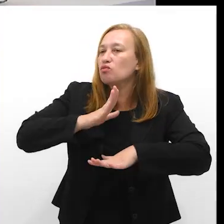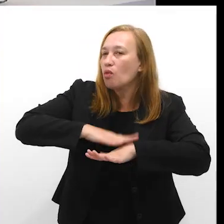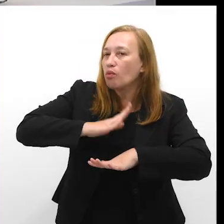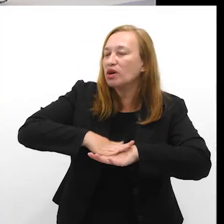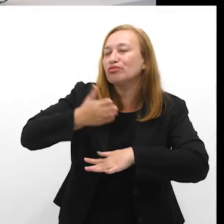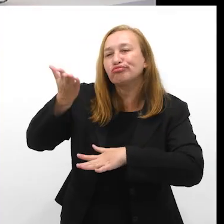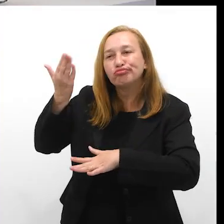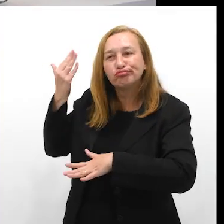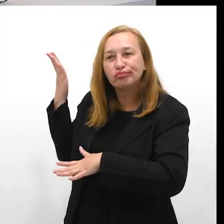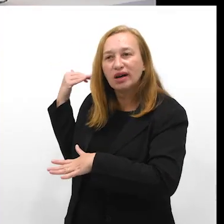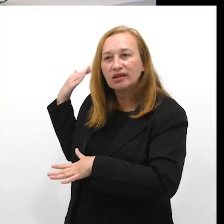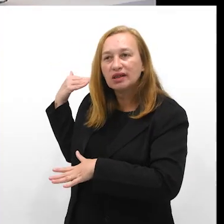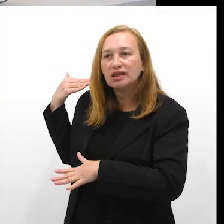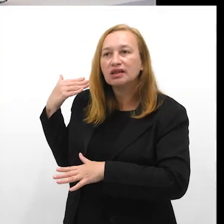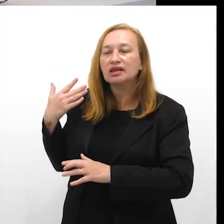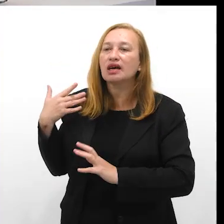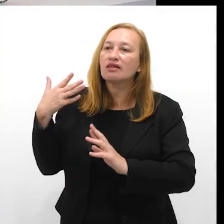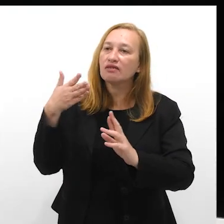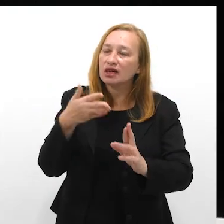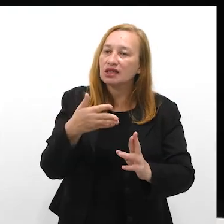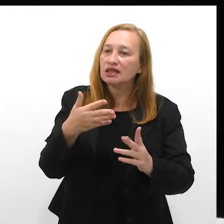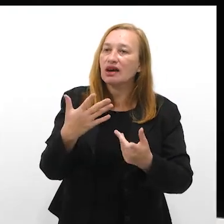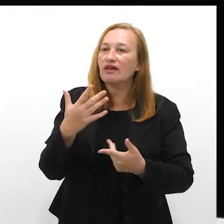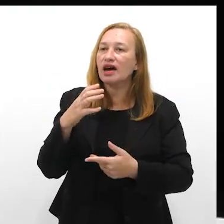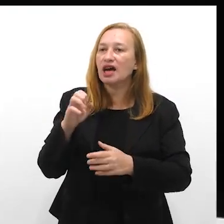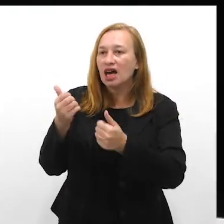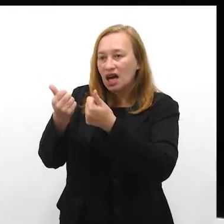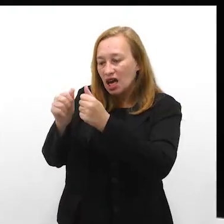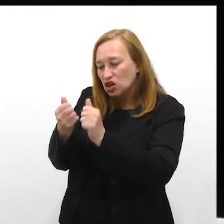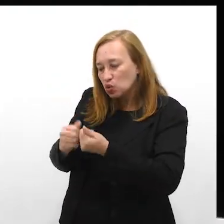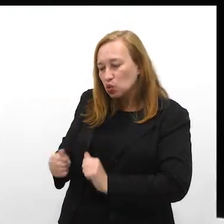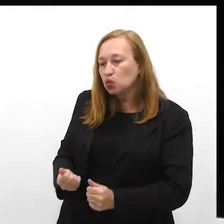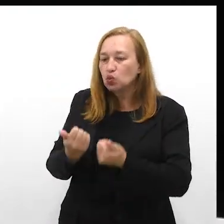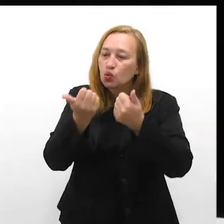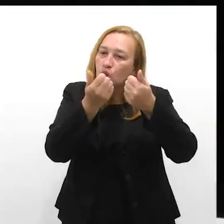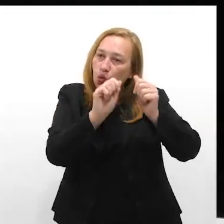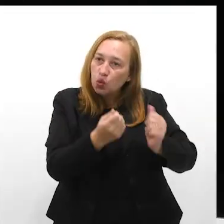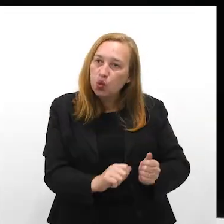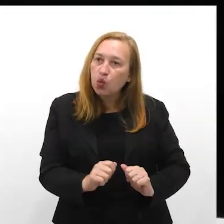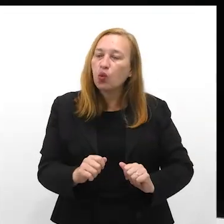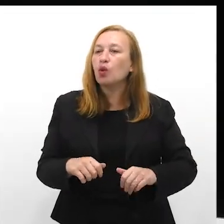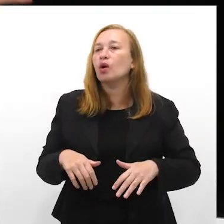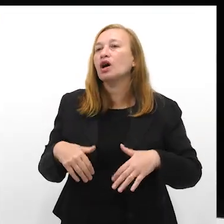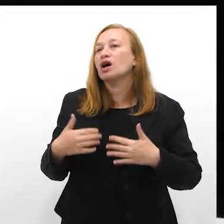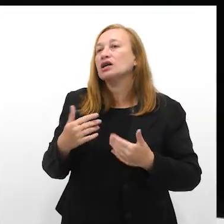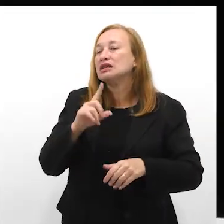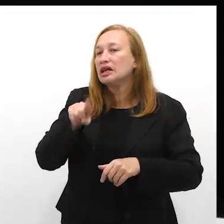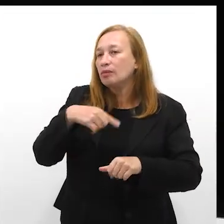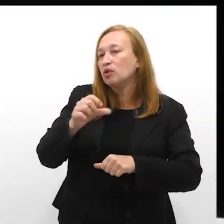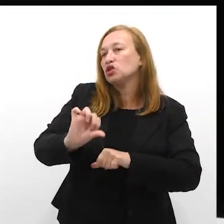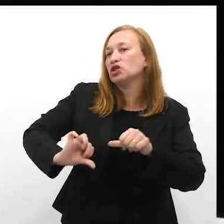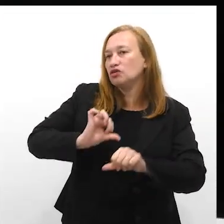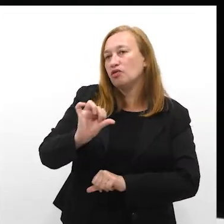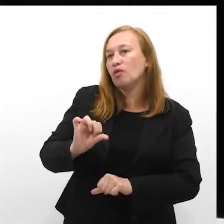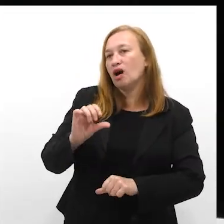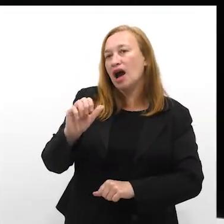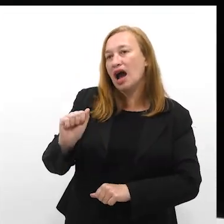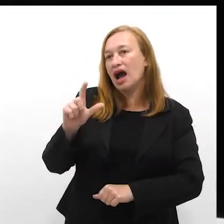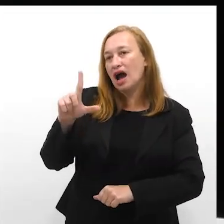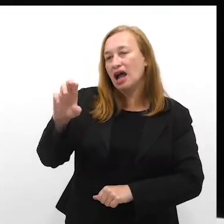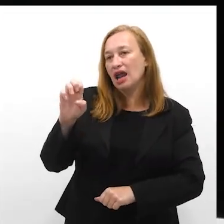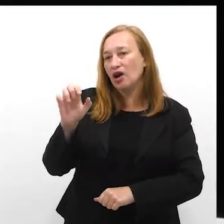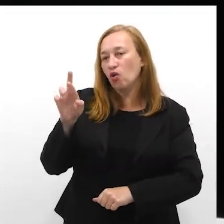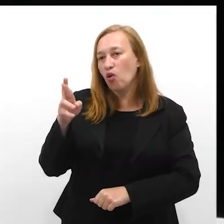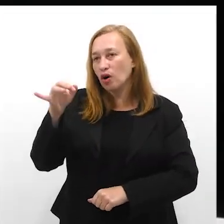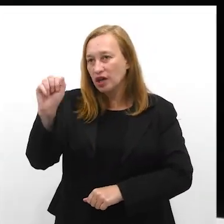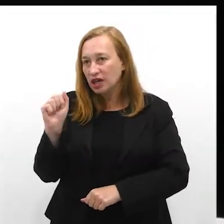acho que teve um momento no passado que se identificava a escultura, né? Fala só a escultura, tal, de repente virou